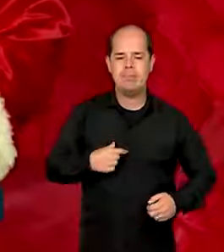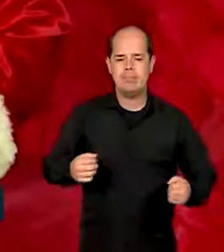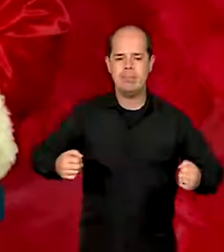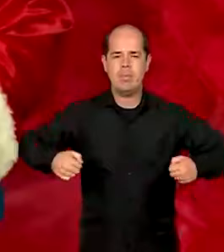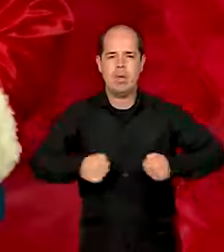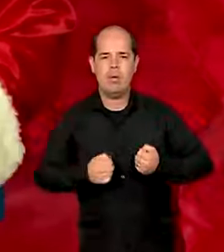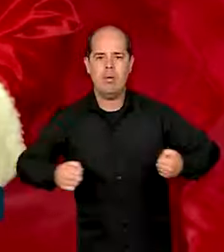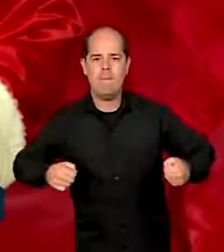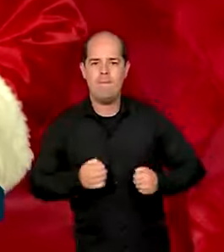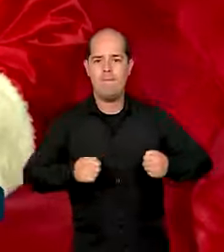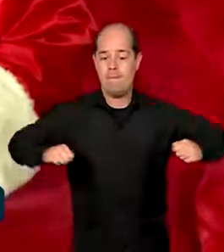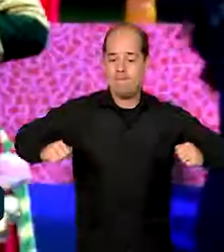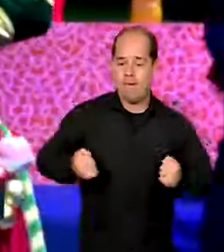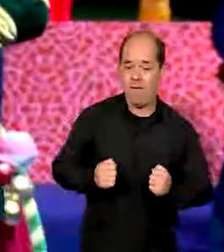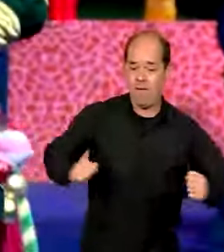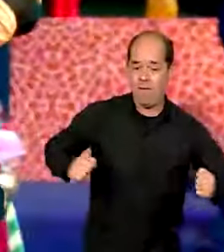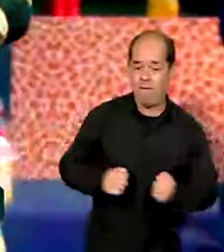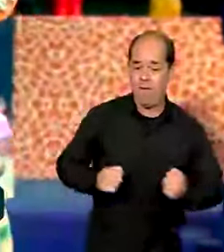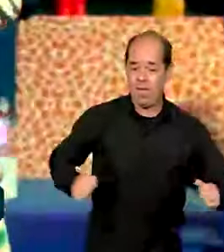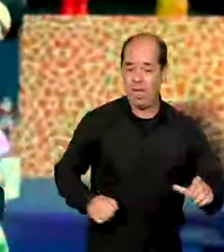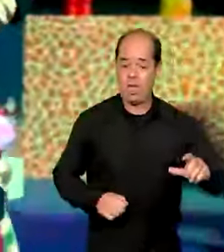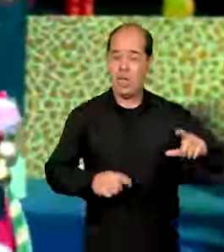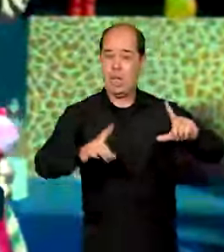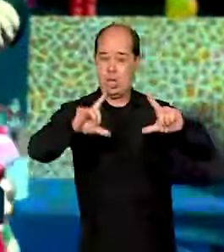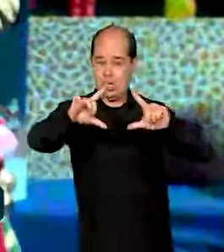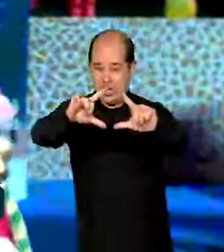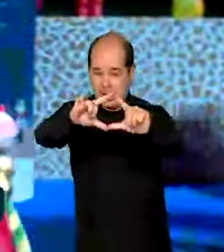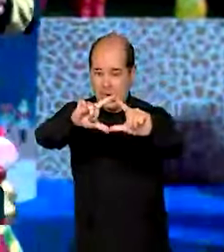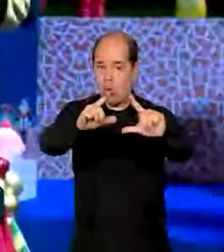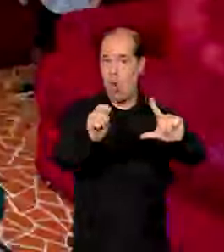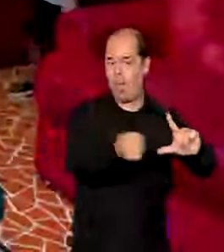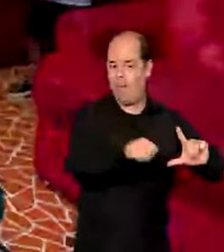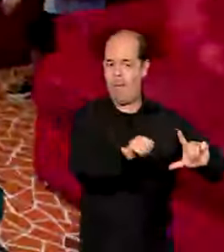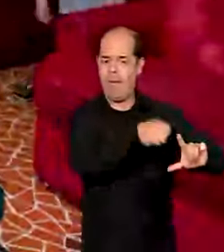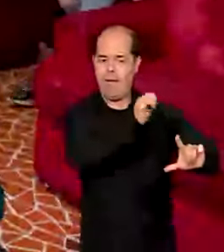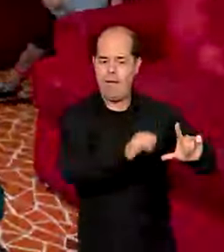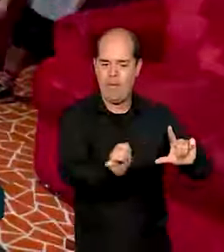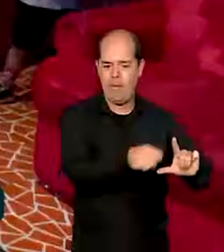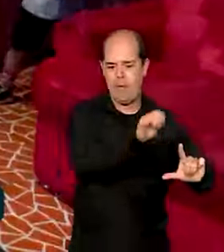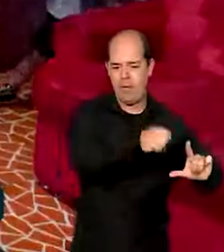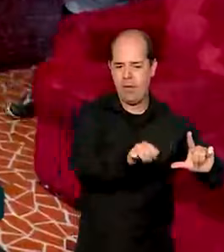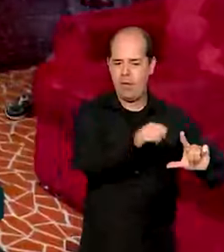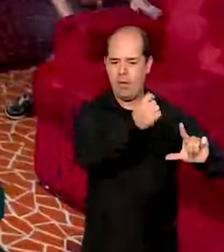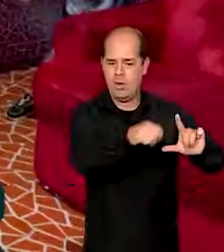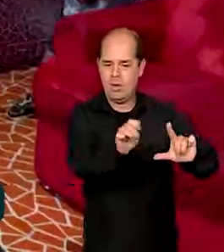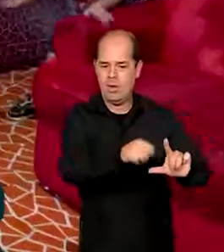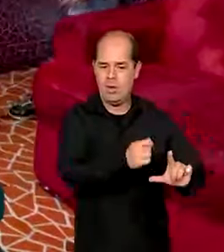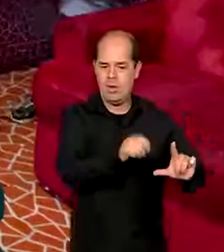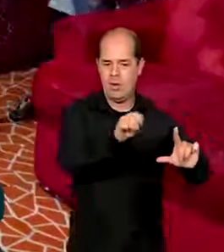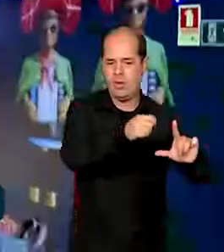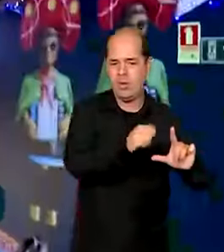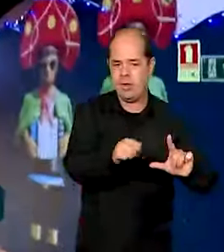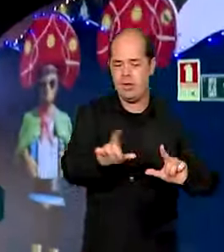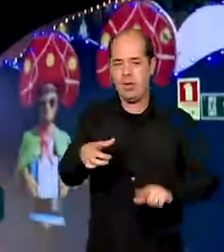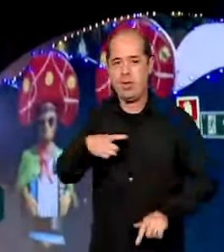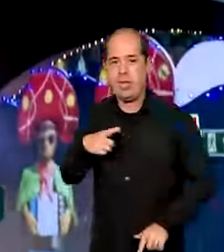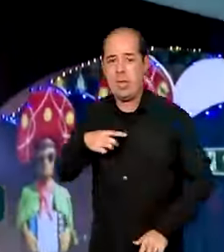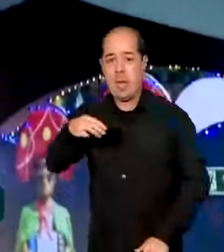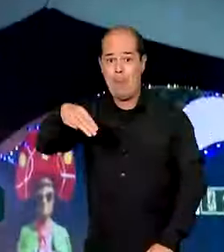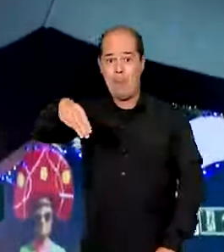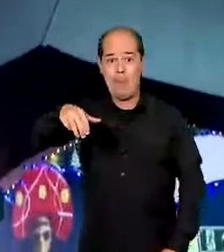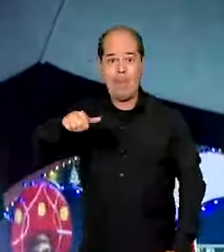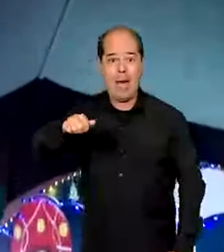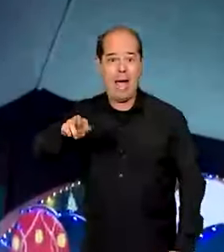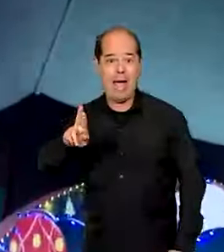bom velhinho divide espaço com o lampião, quem diria. O maracatu dita o ritmo da festa. Quem pensa